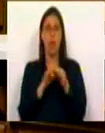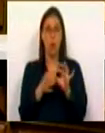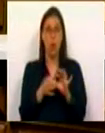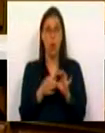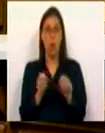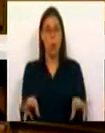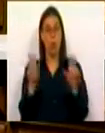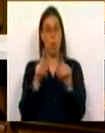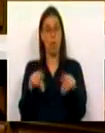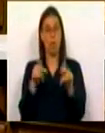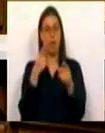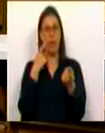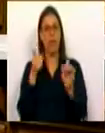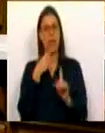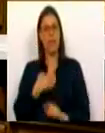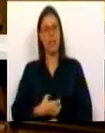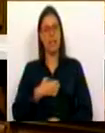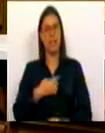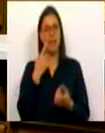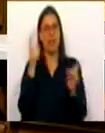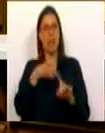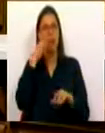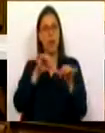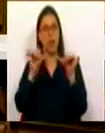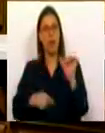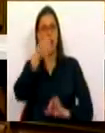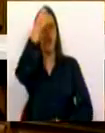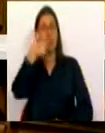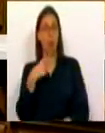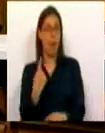coerência com o novo método de reinterpretação histórica do PSD.